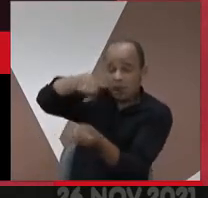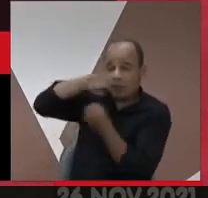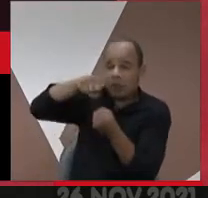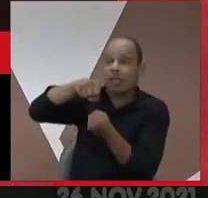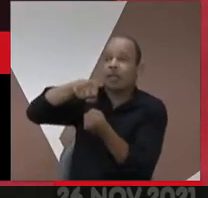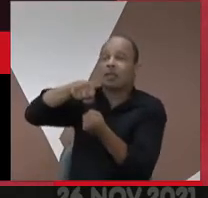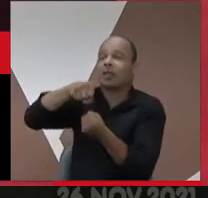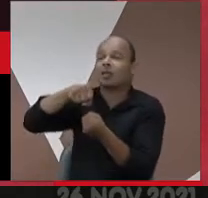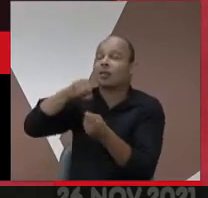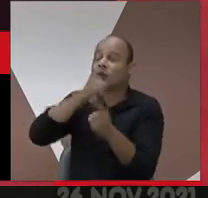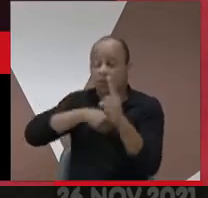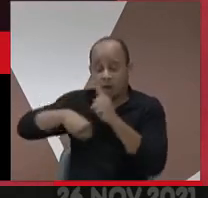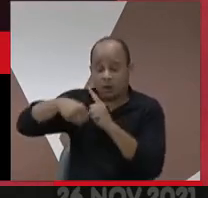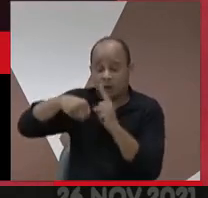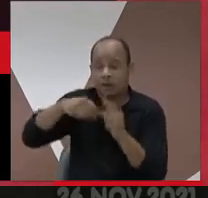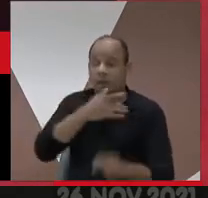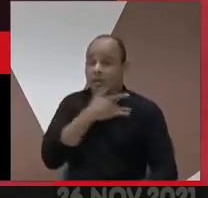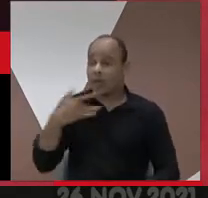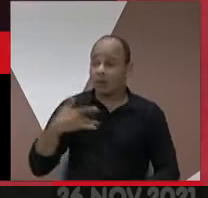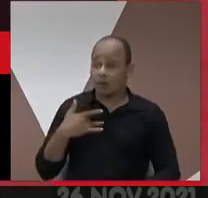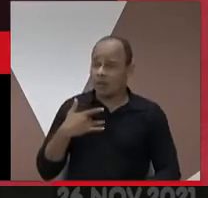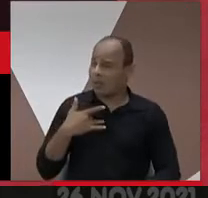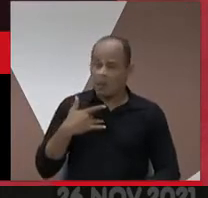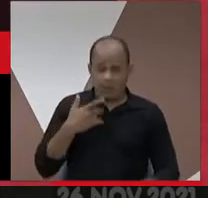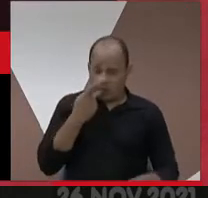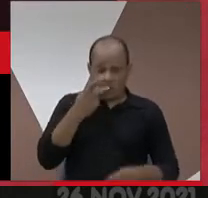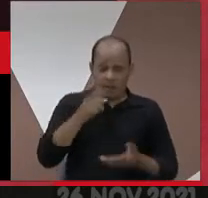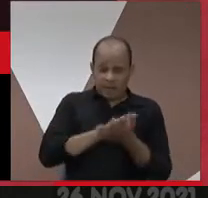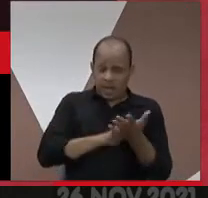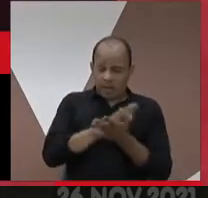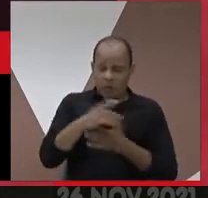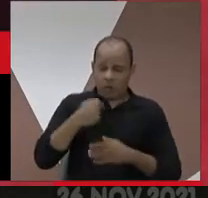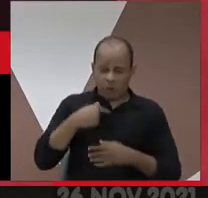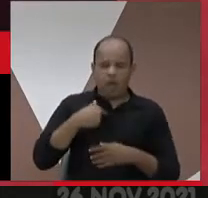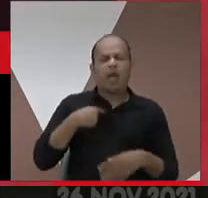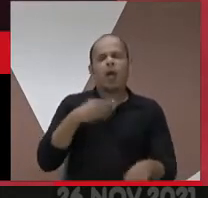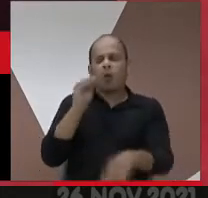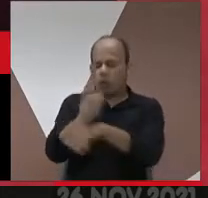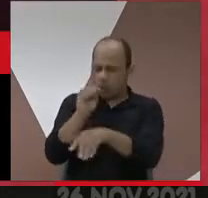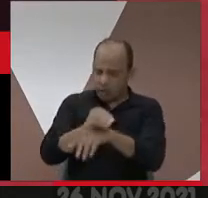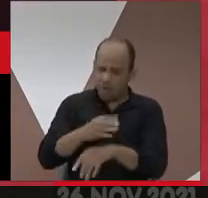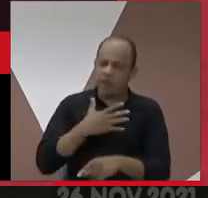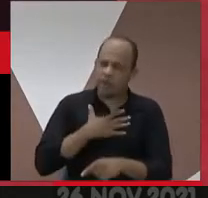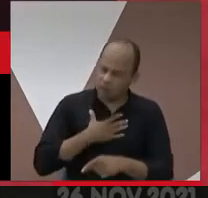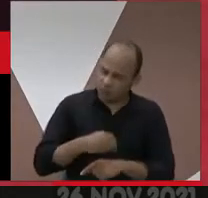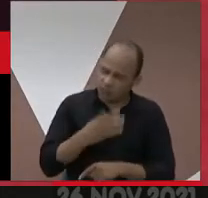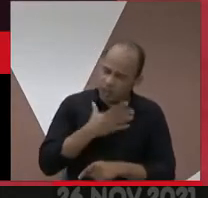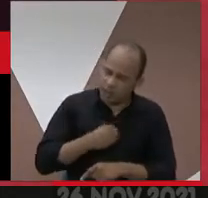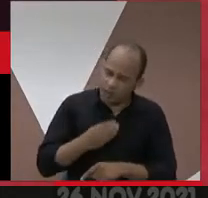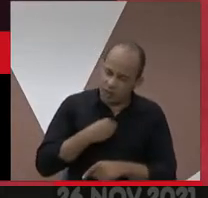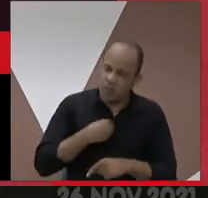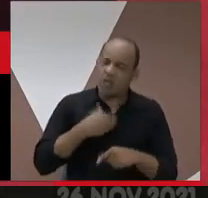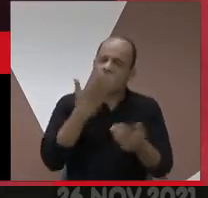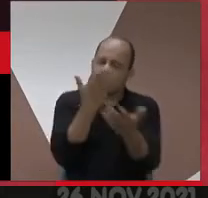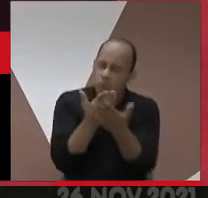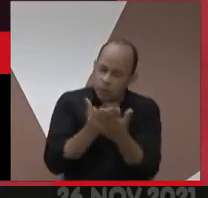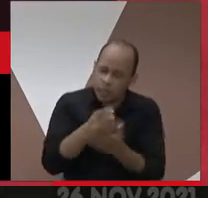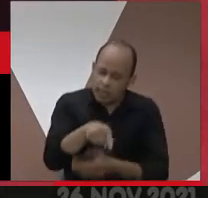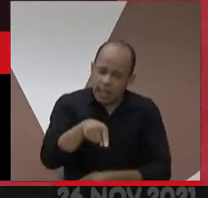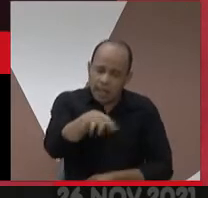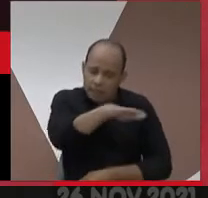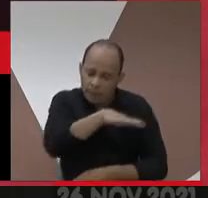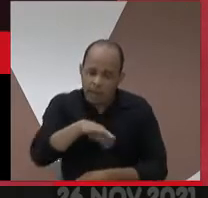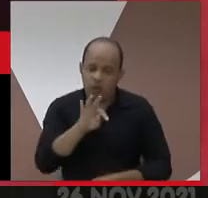com moradora. E eu sou moradora, criei meus filhos, estudaram e moro no Tupã. Tenho